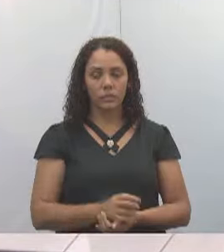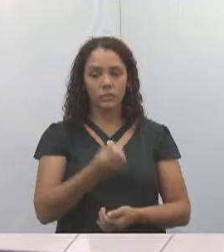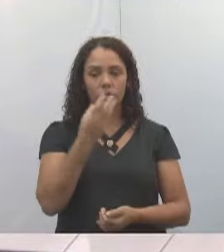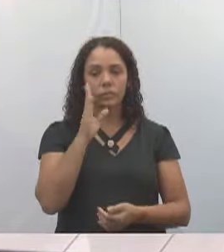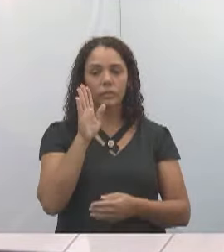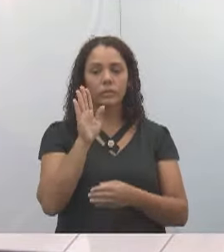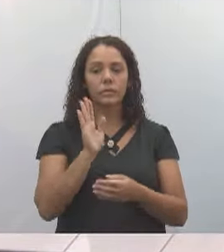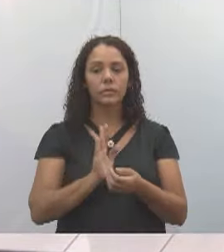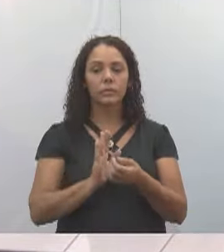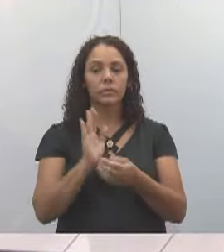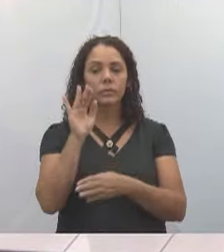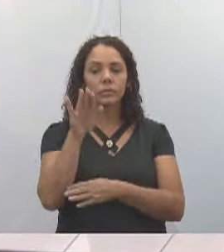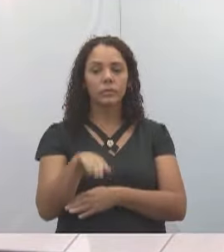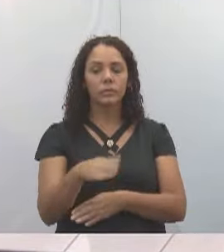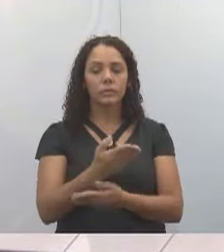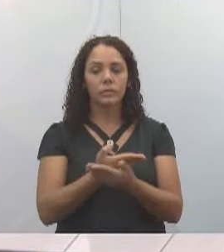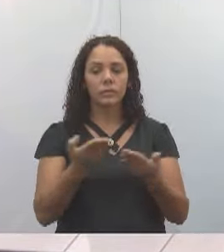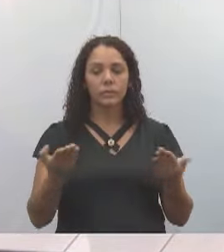Boa tarde a todos.